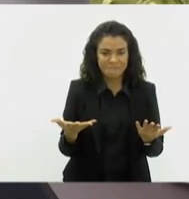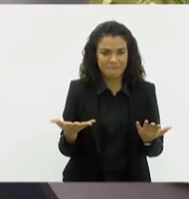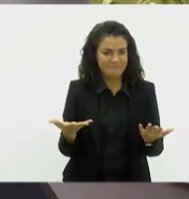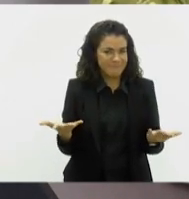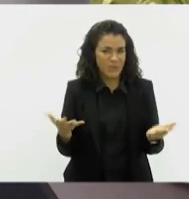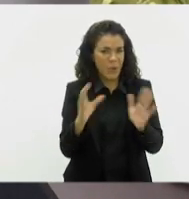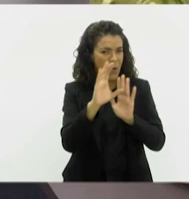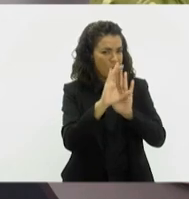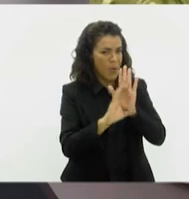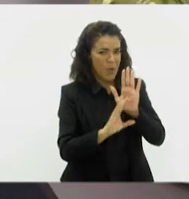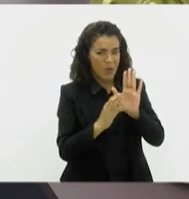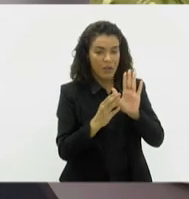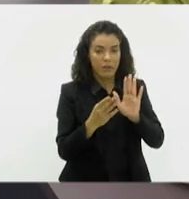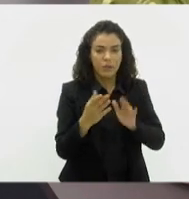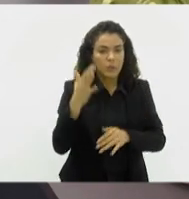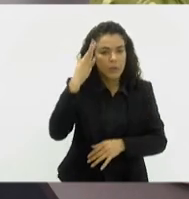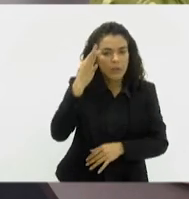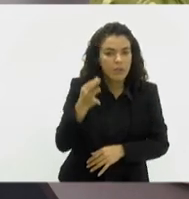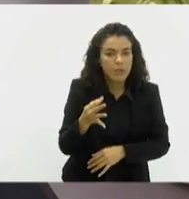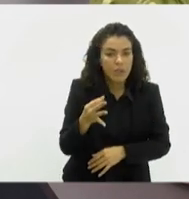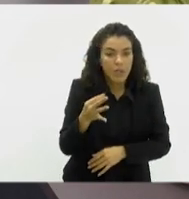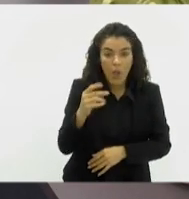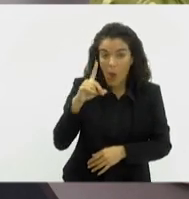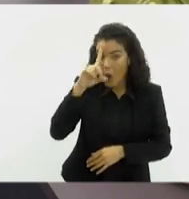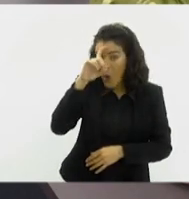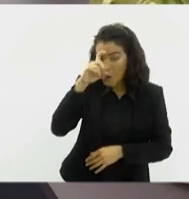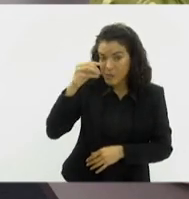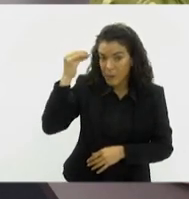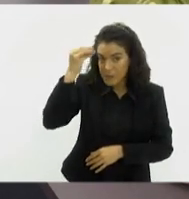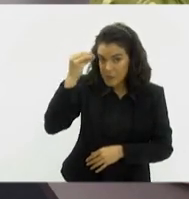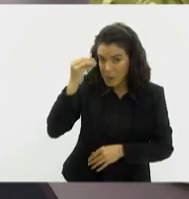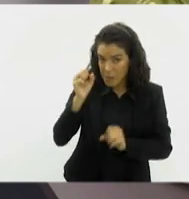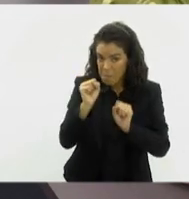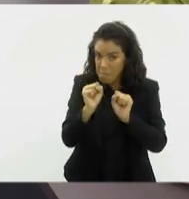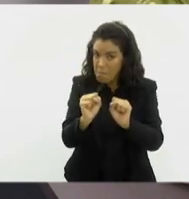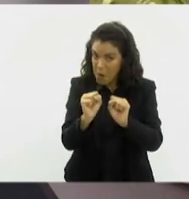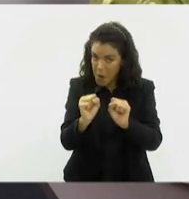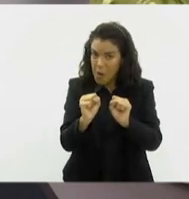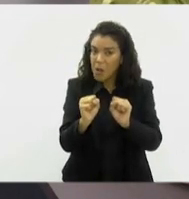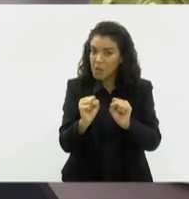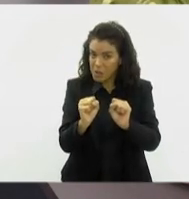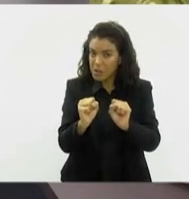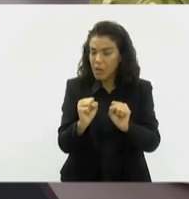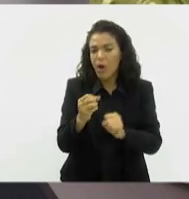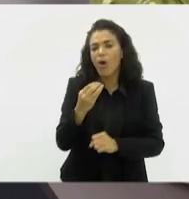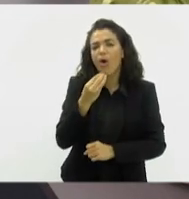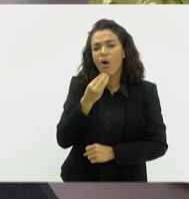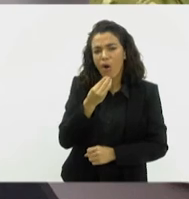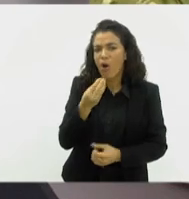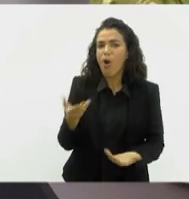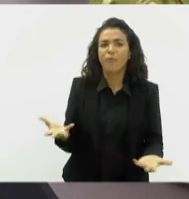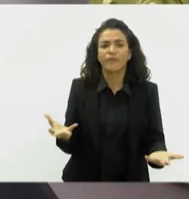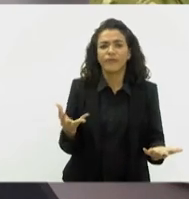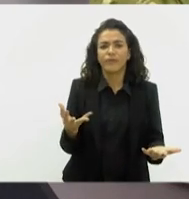O currículo dela... Não entendi. O hospital psiquiátrico pode ser considerado um... Não, sim, óbvio que o hospital... É